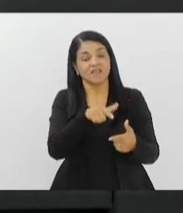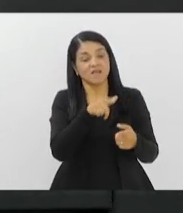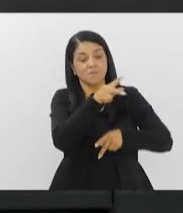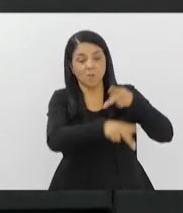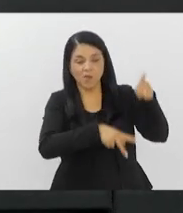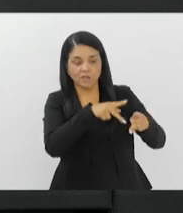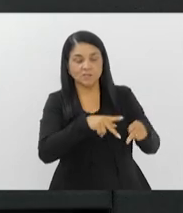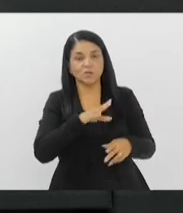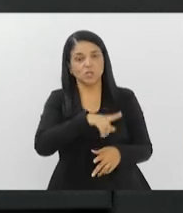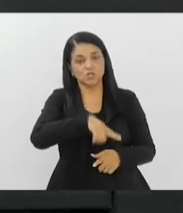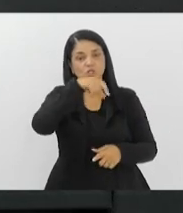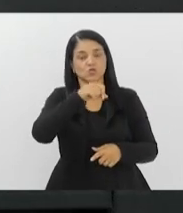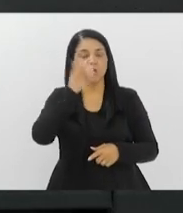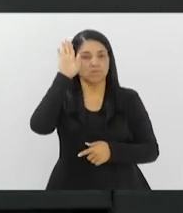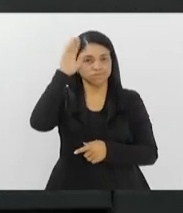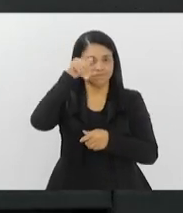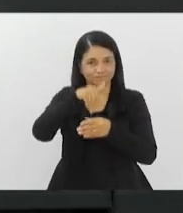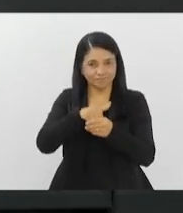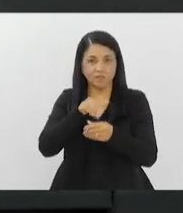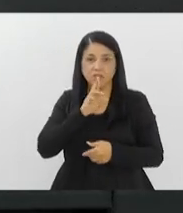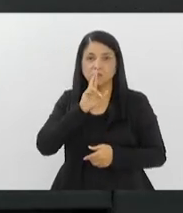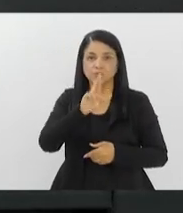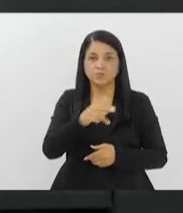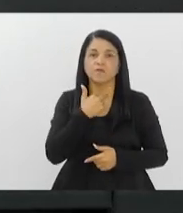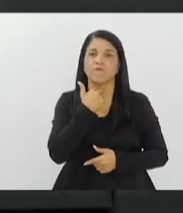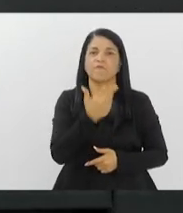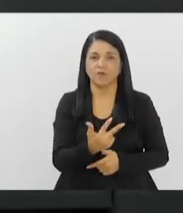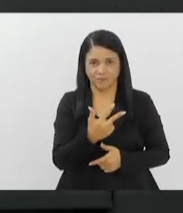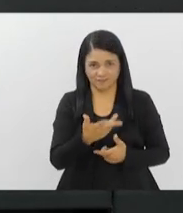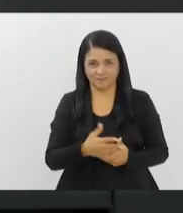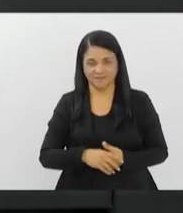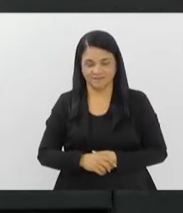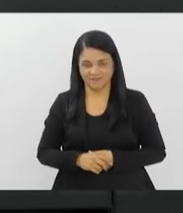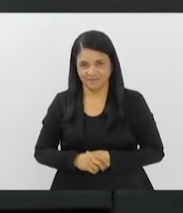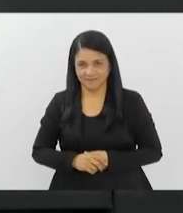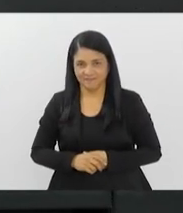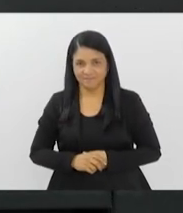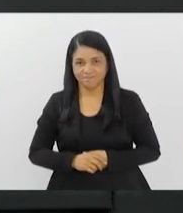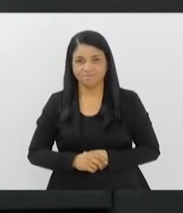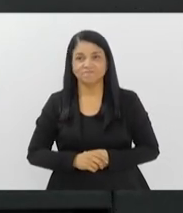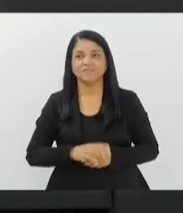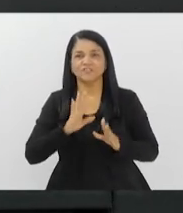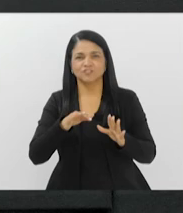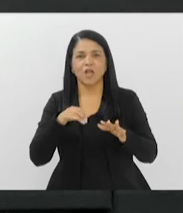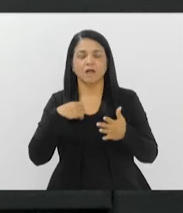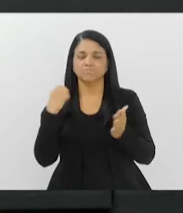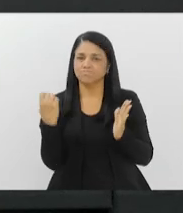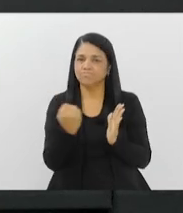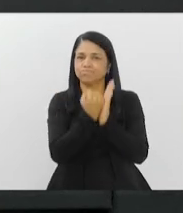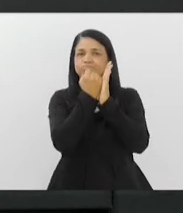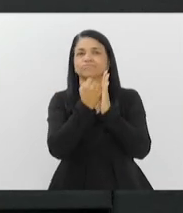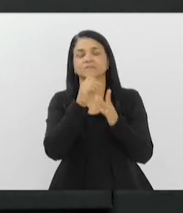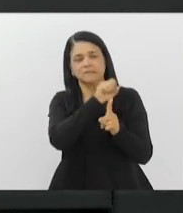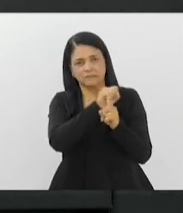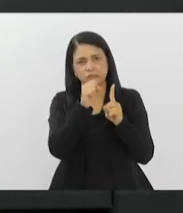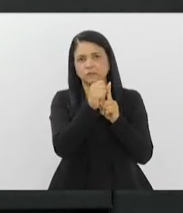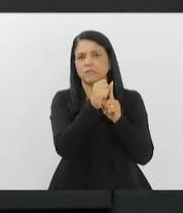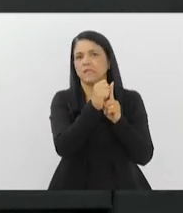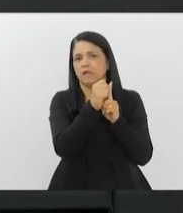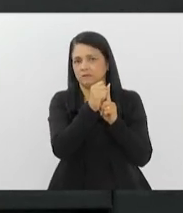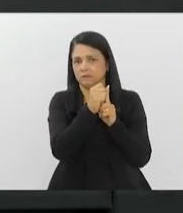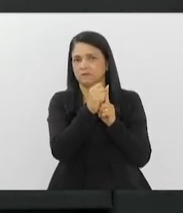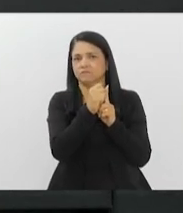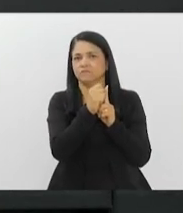escolheram para responder e dar voz a eles. Então, isso já está muito bem marcado na sociedade,